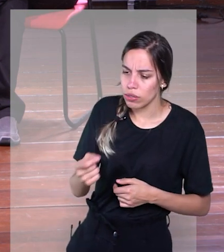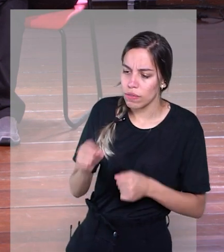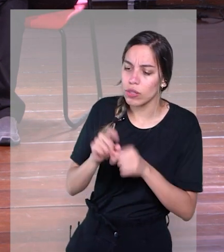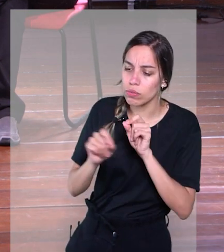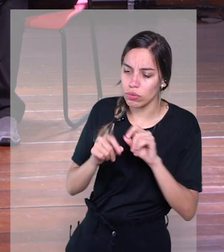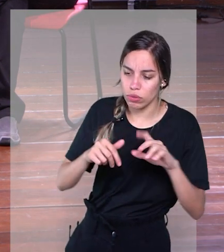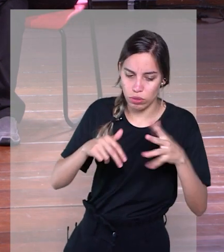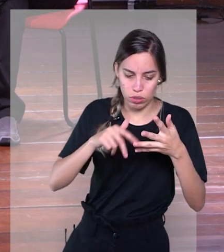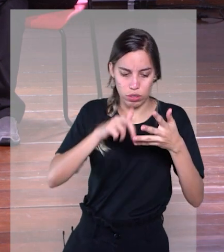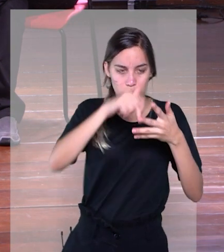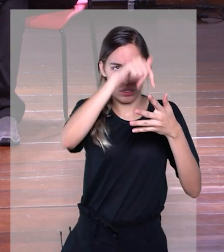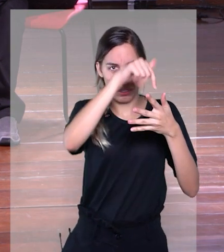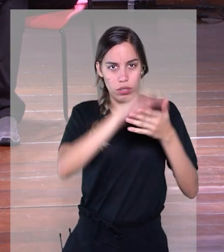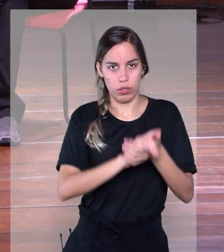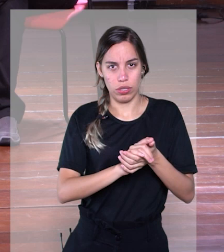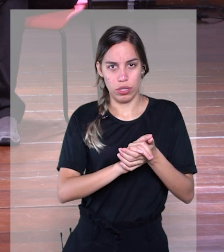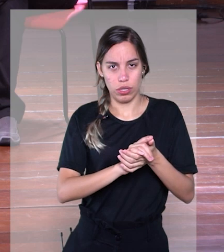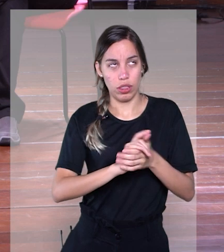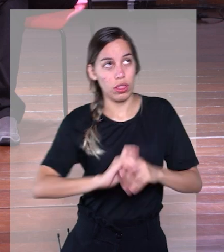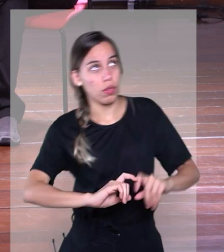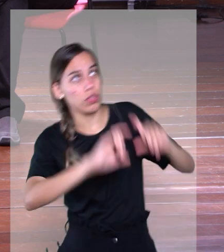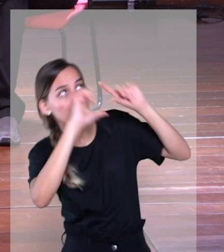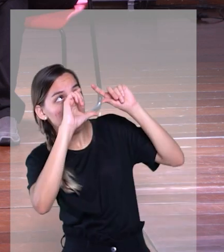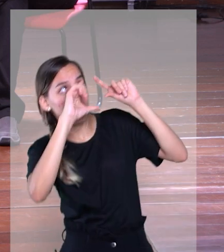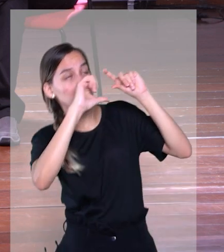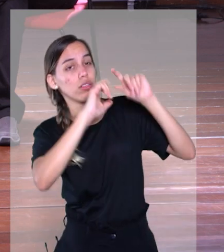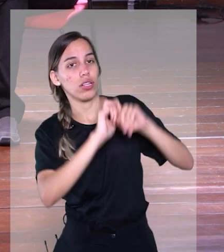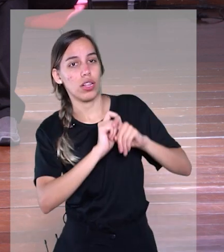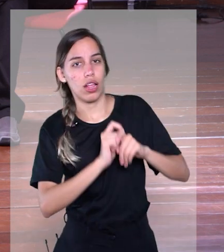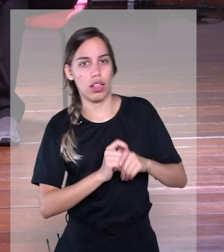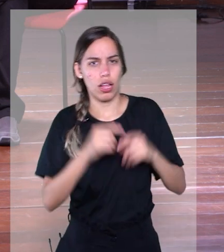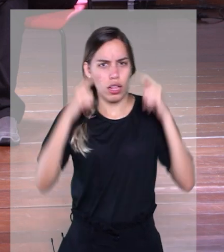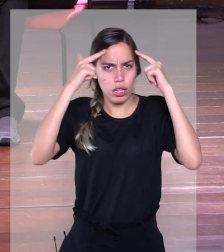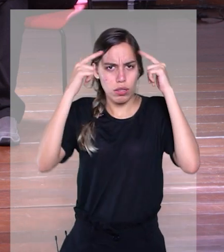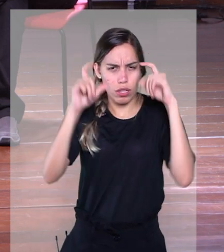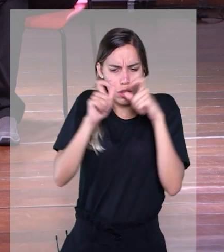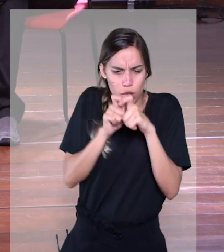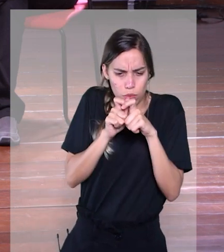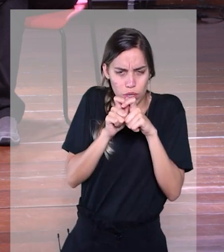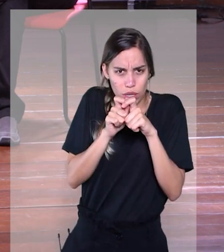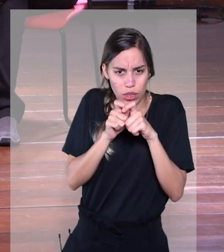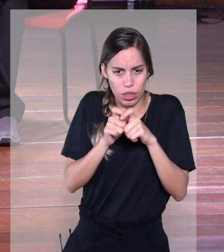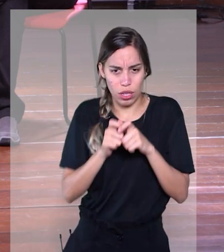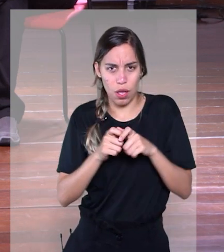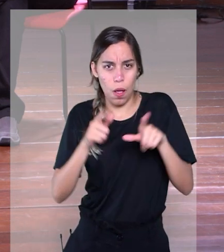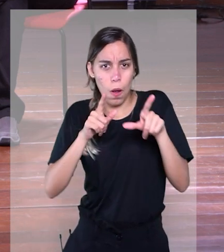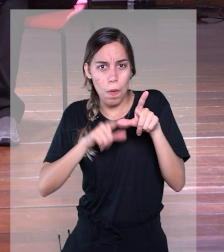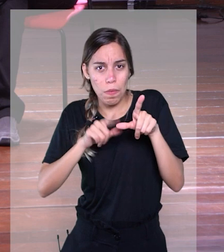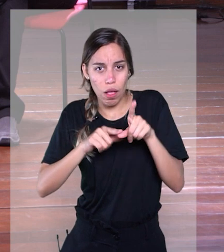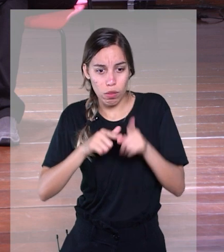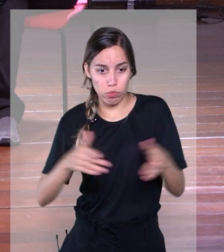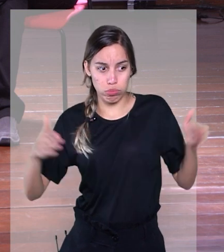aí o Carlos ficou meio chateado porque o pé saía enorme e a cabeça dele pequenininha, então achou que não era uma boa combinação, mas ele foi muito,